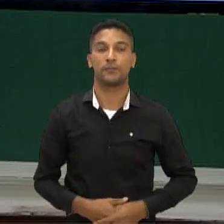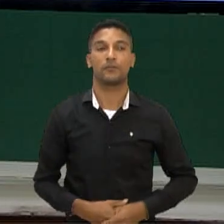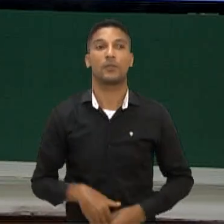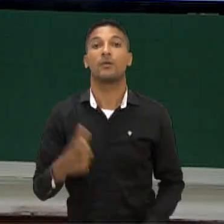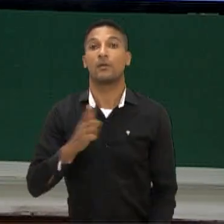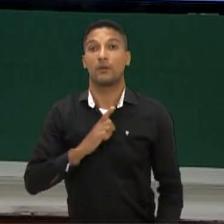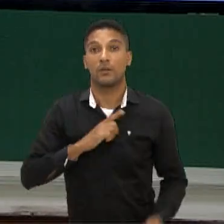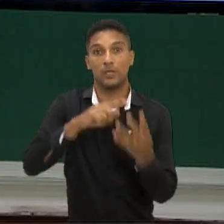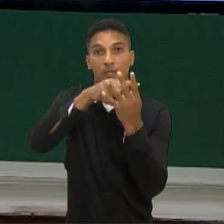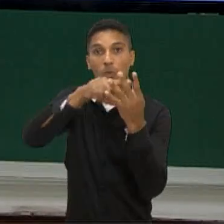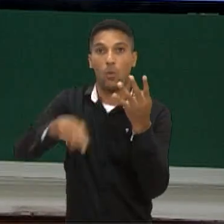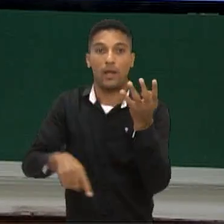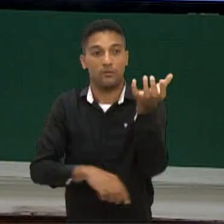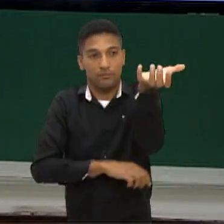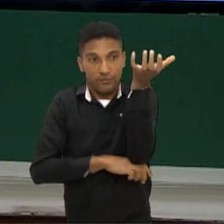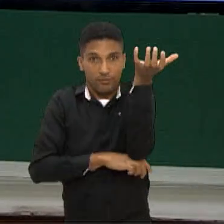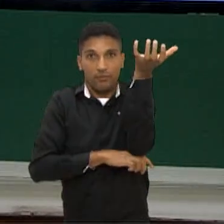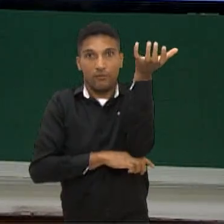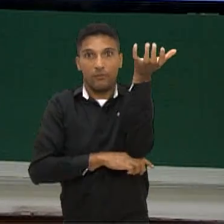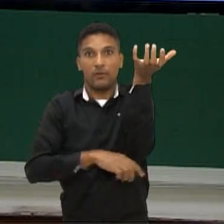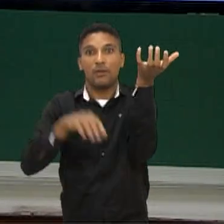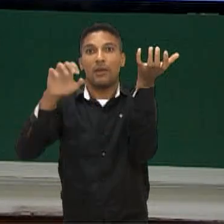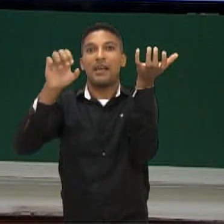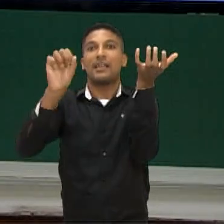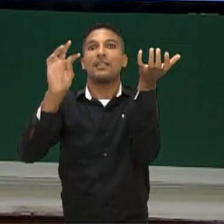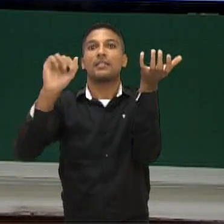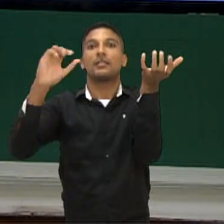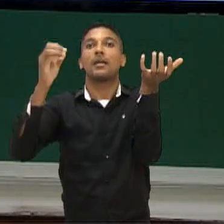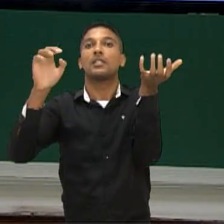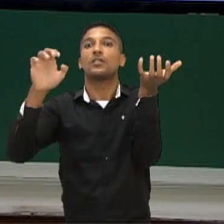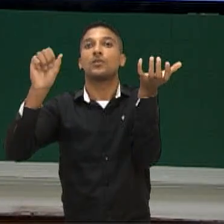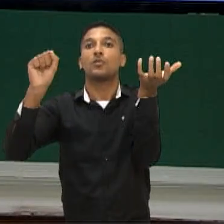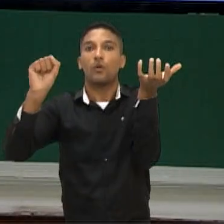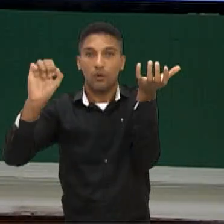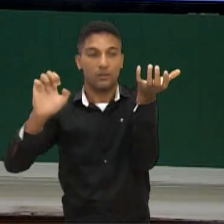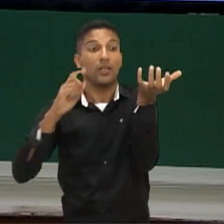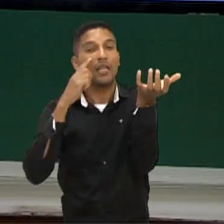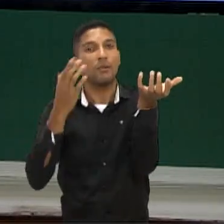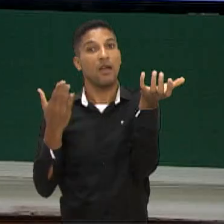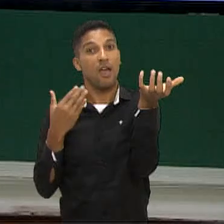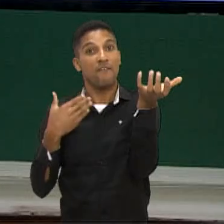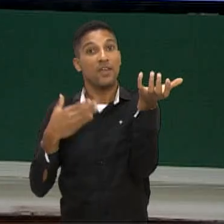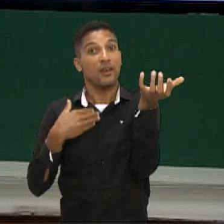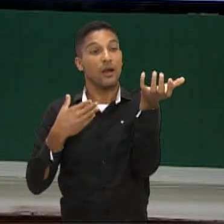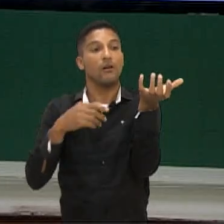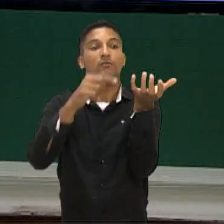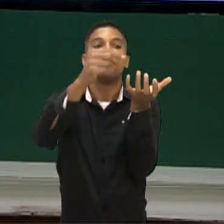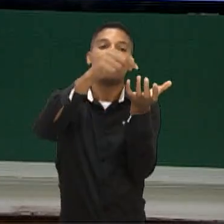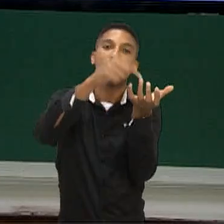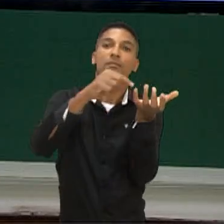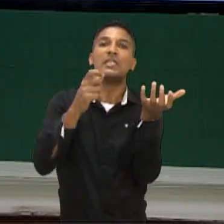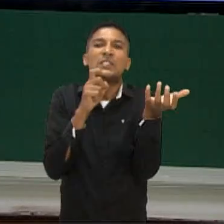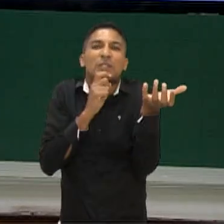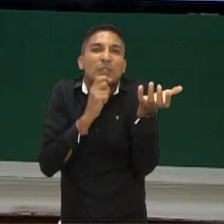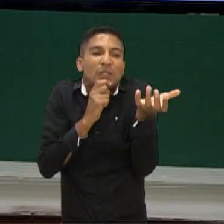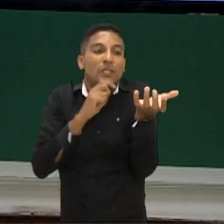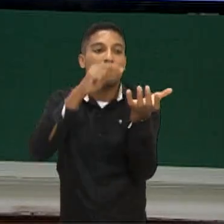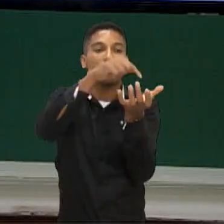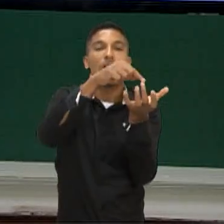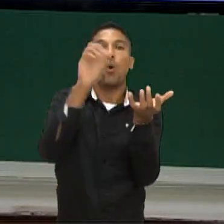Tem 4 estações bem definidas. Quais são as estações? Verão, inverno, outono